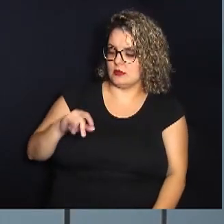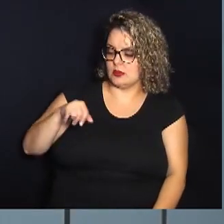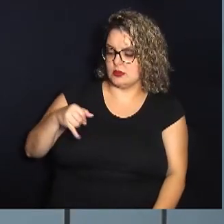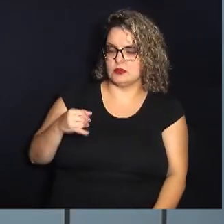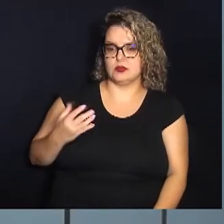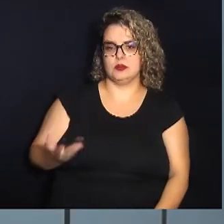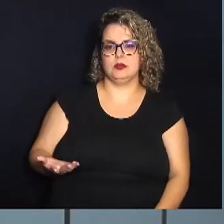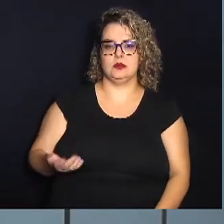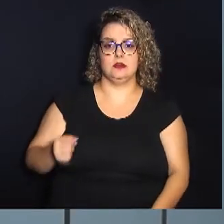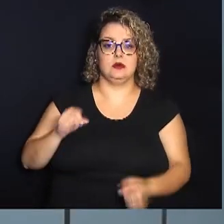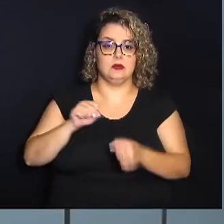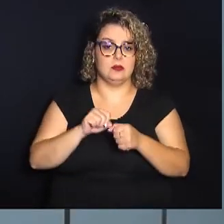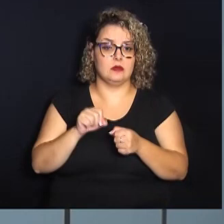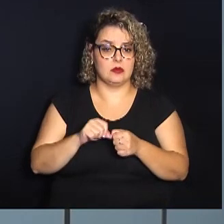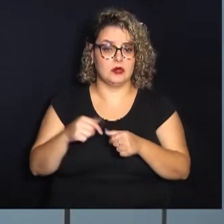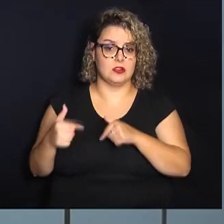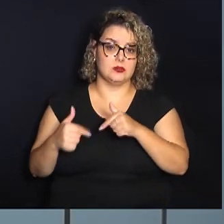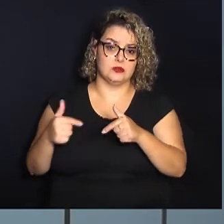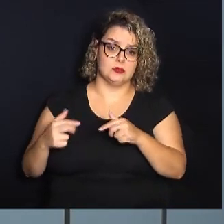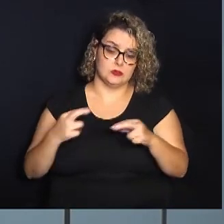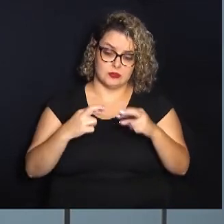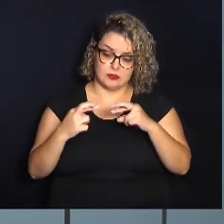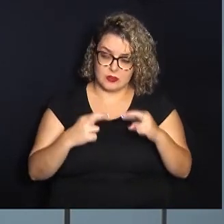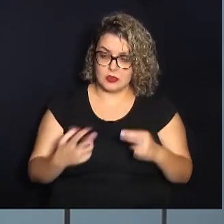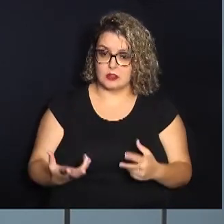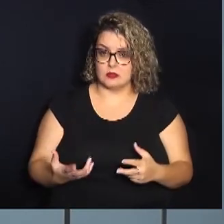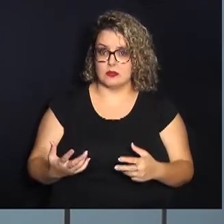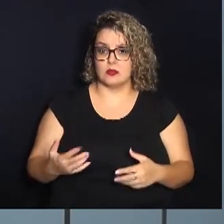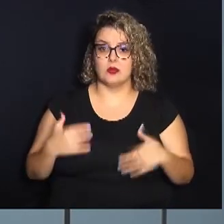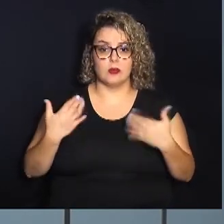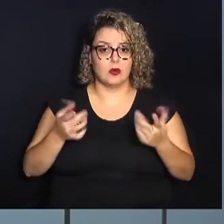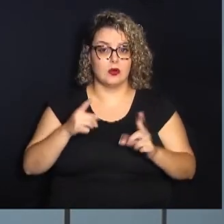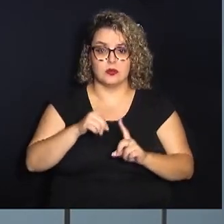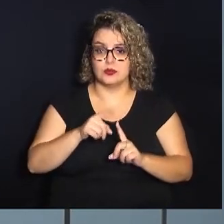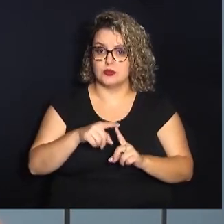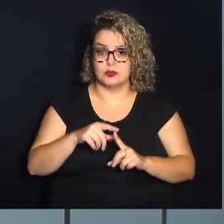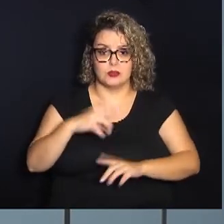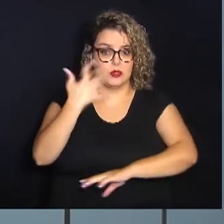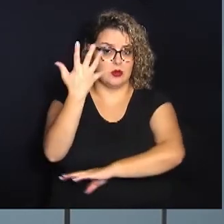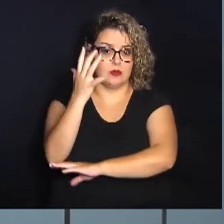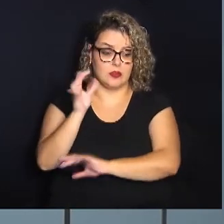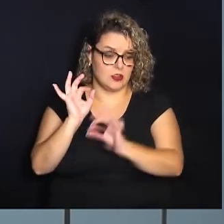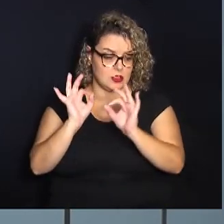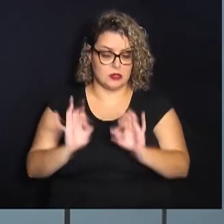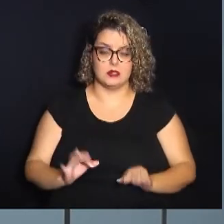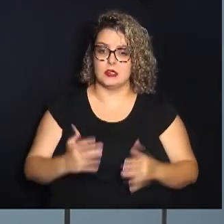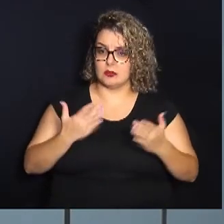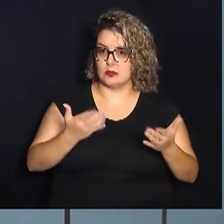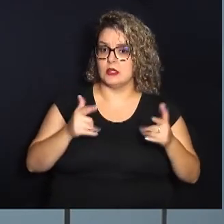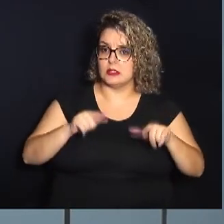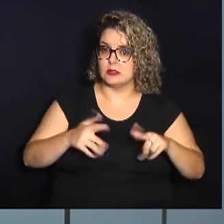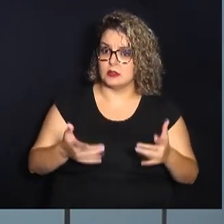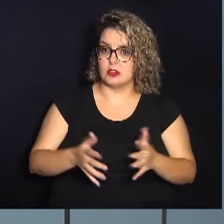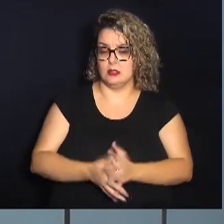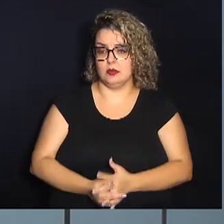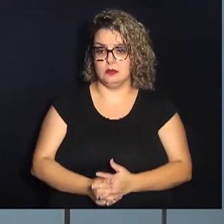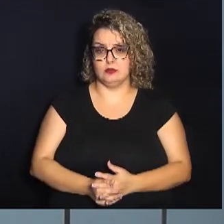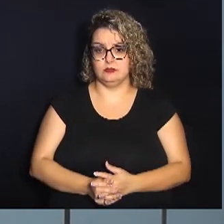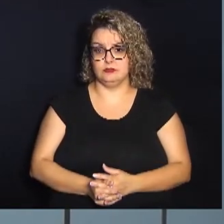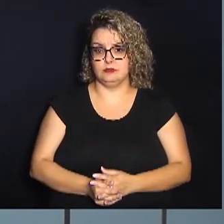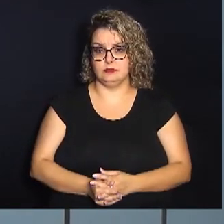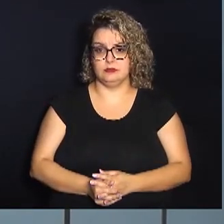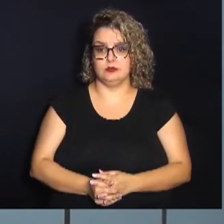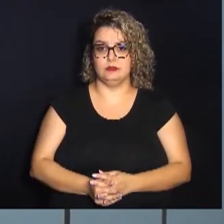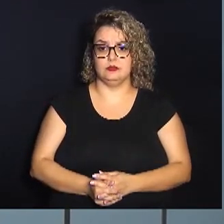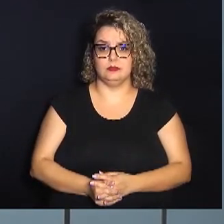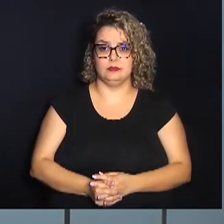faça um trabalho de campo para verificar que tipo de árvore que é ideal para se plantar nesses locais. E aí, quando ela